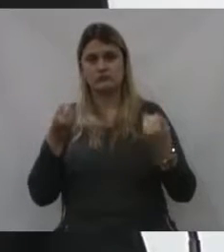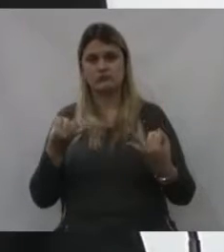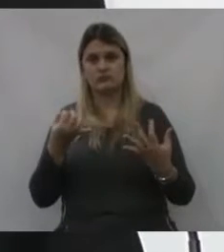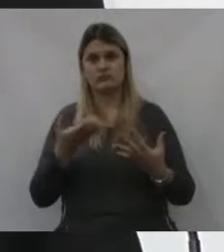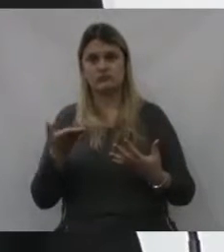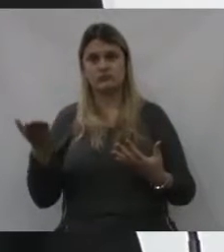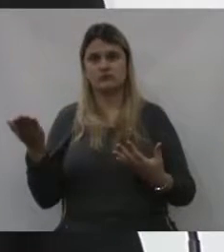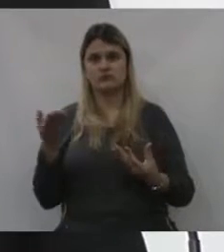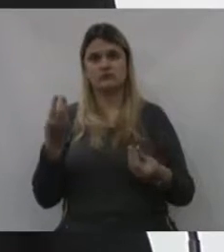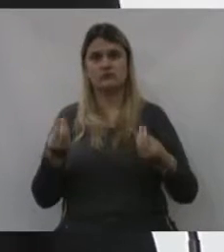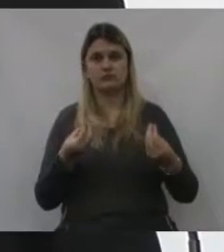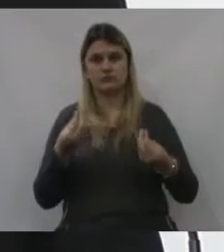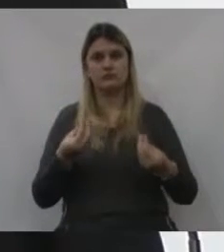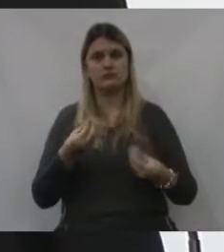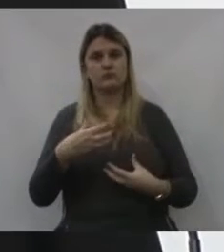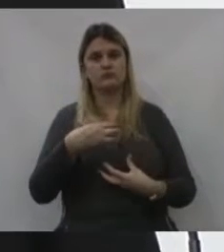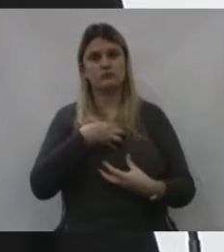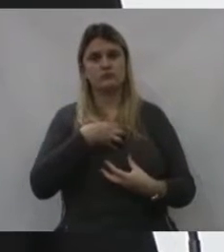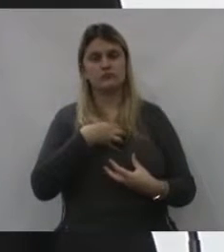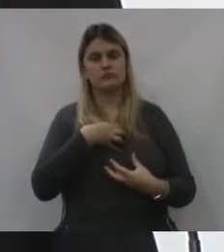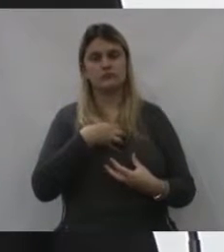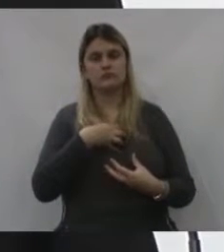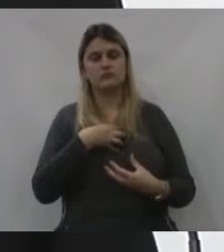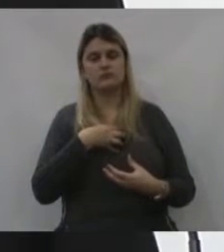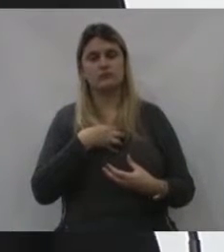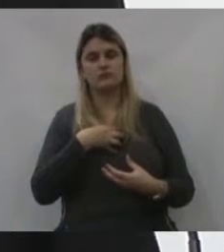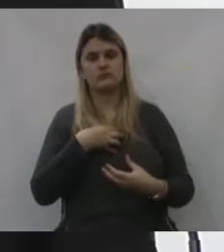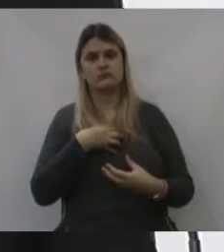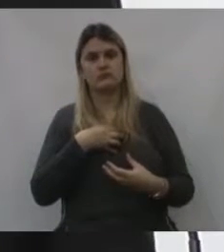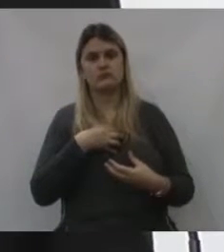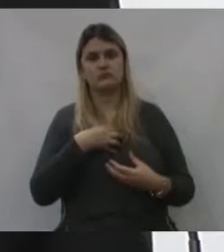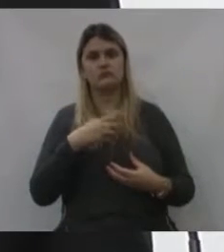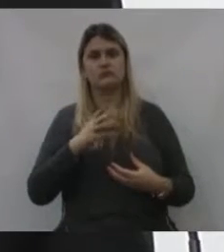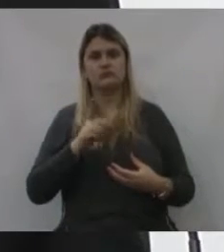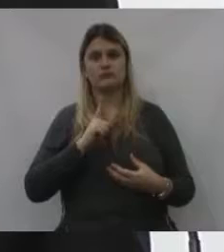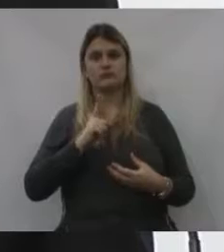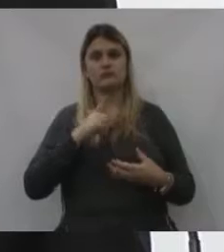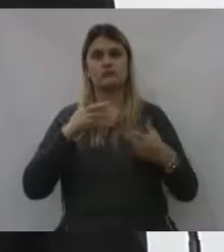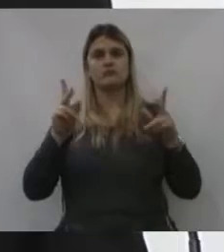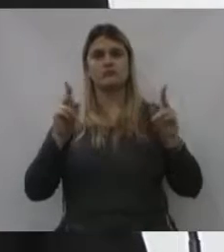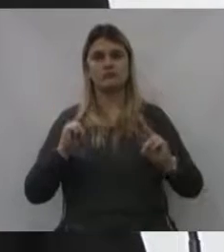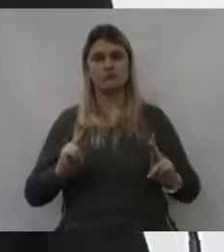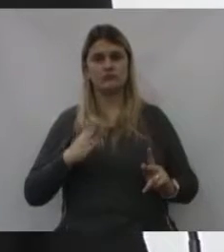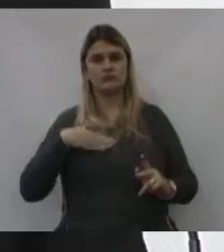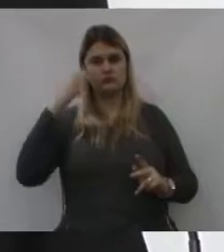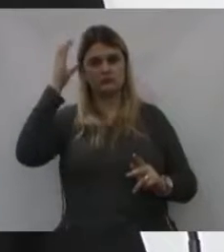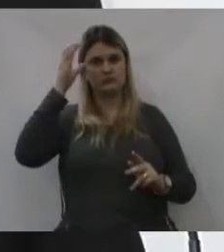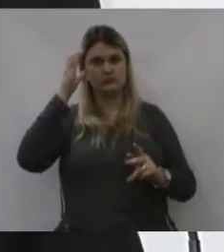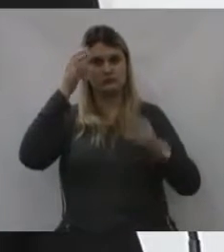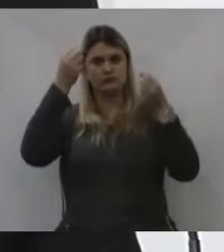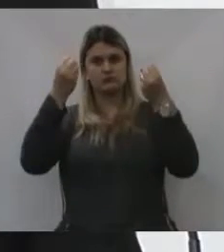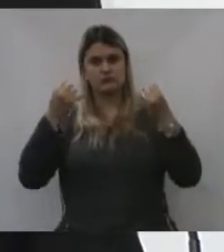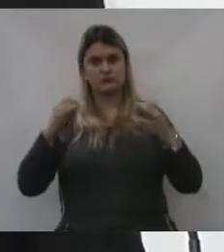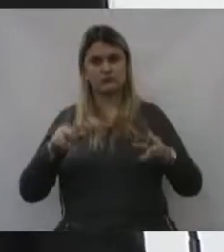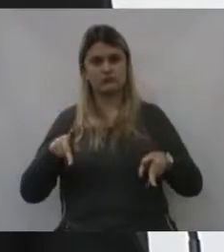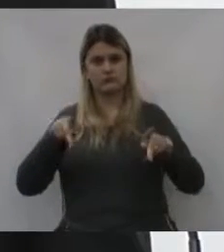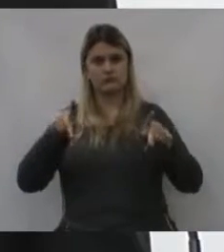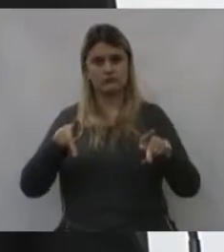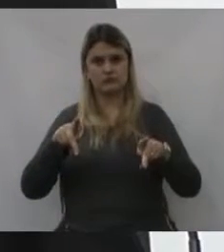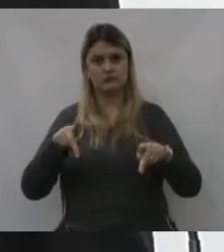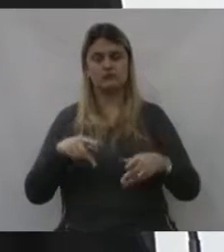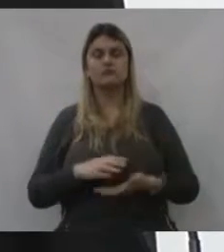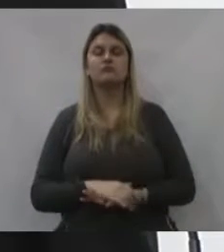esse esclarecimento a vocês como uma forma de ficar quites com a minha consciência que estou esclarecendo a